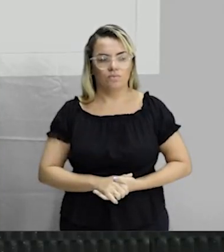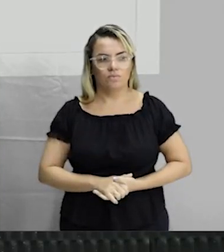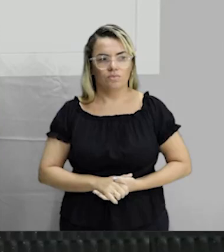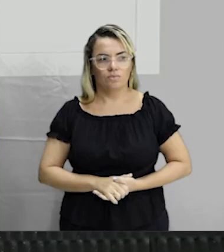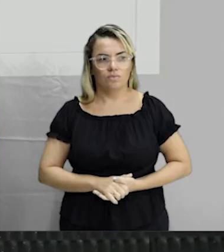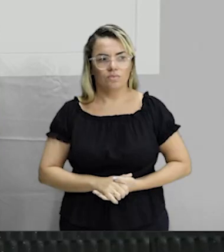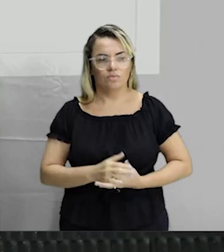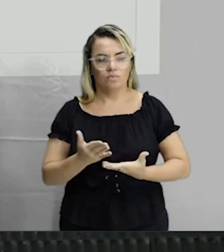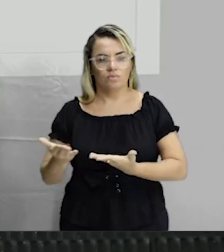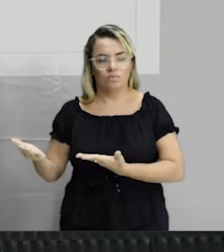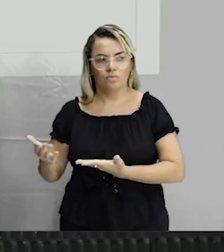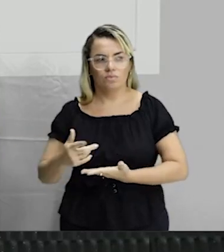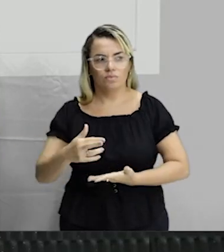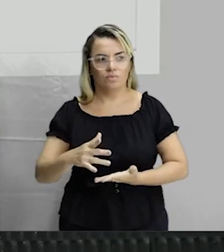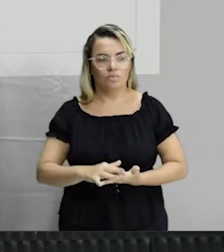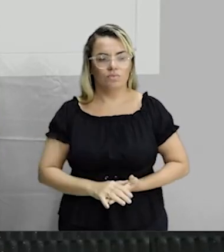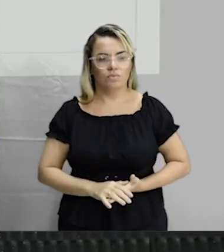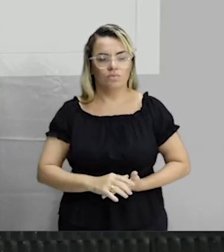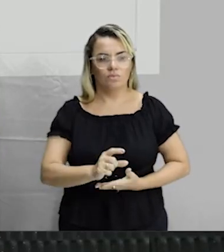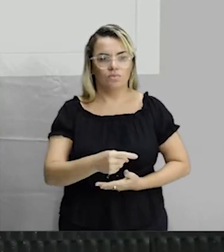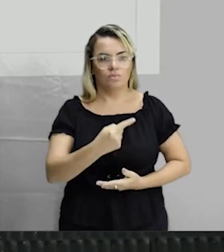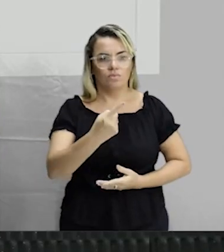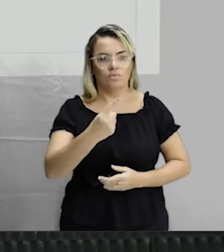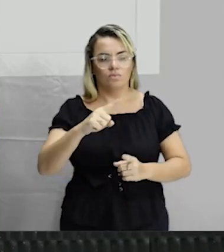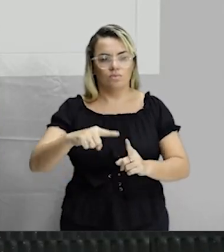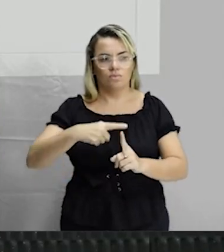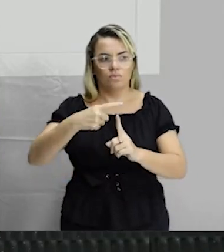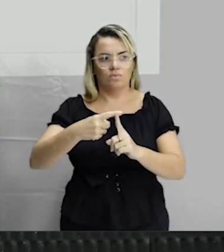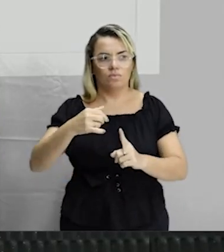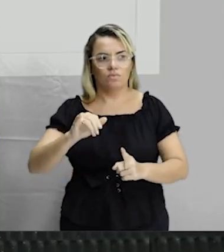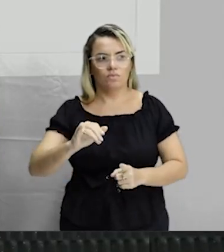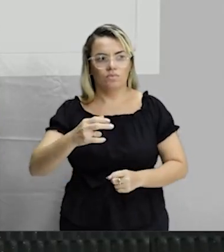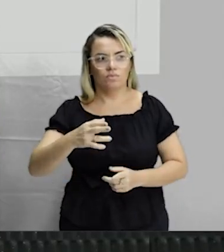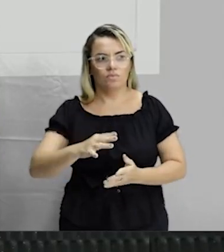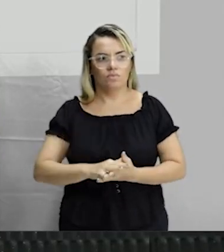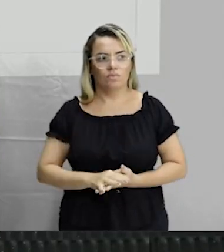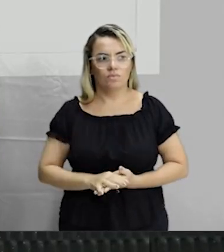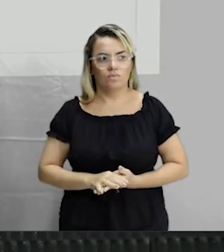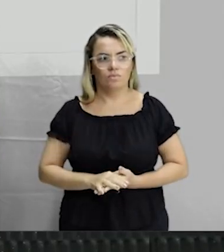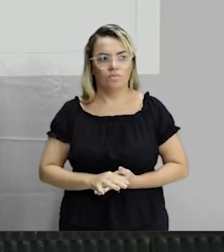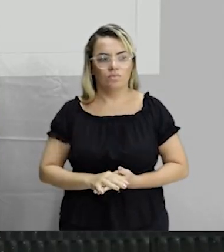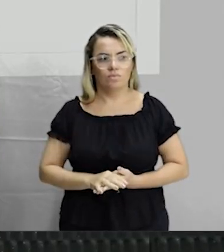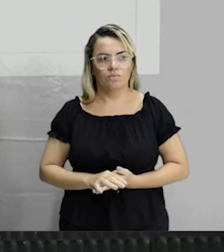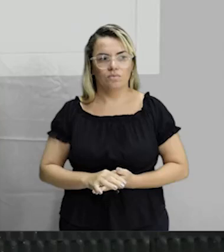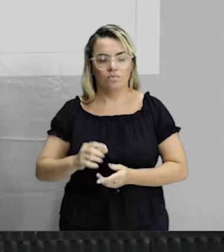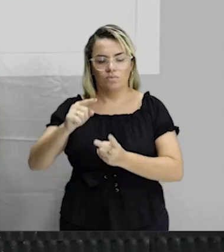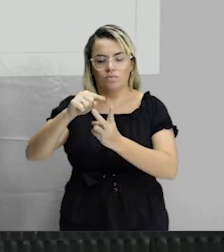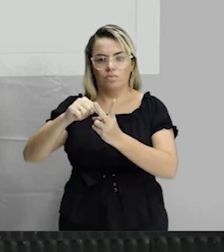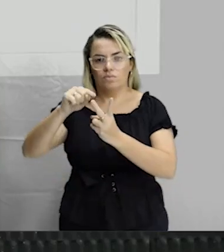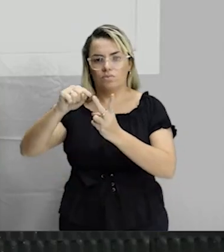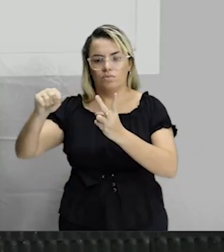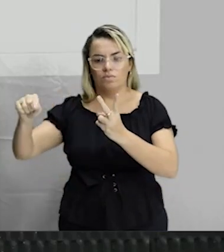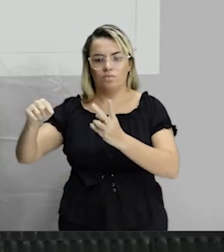vai ser igual a raiz quarta de